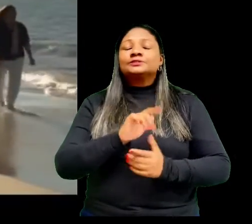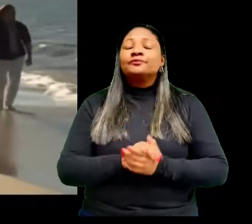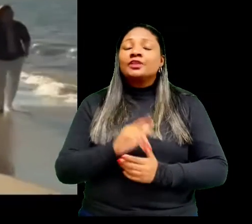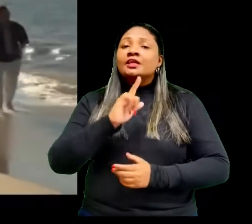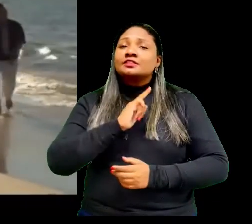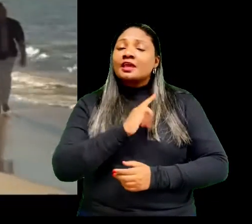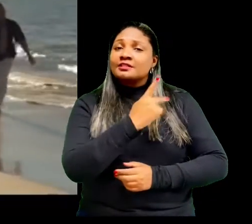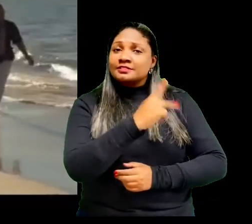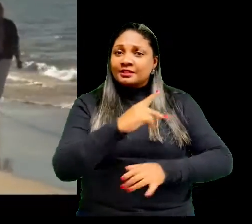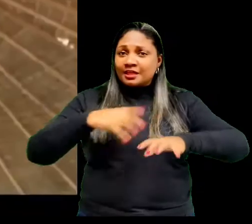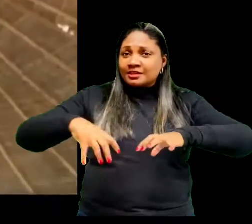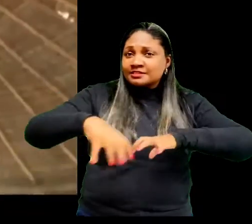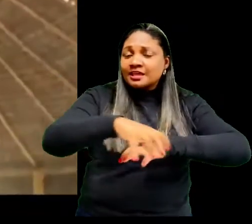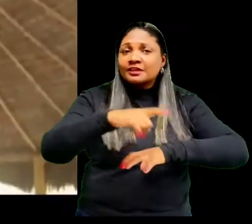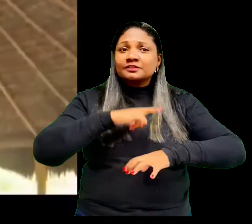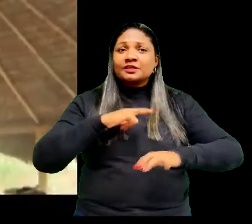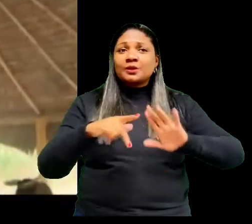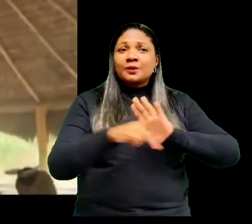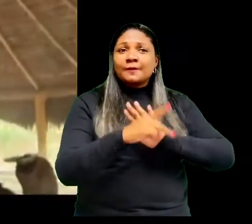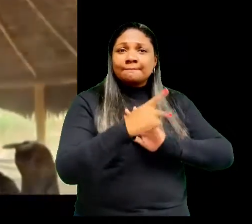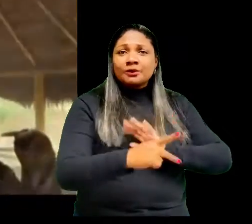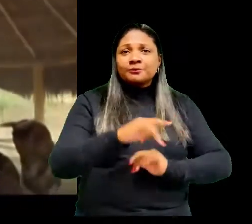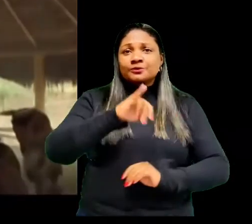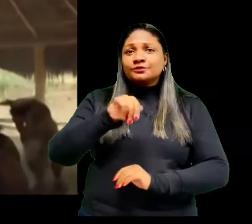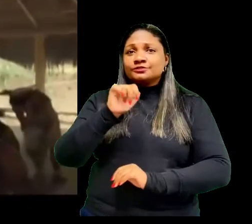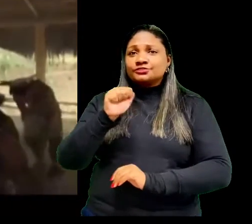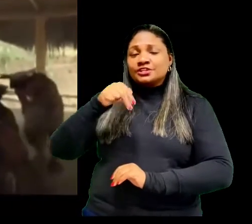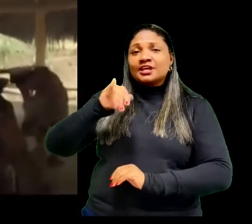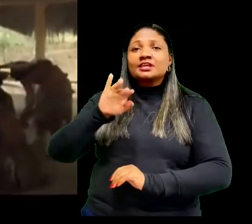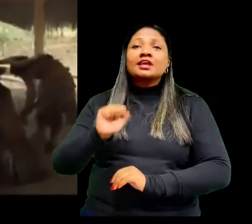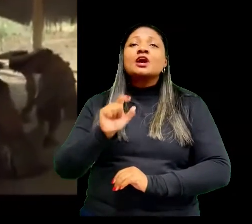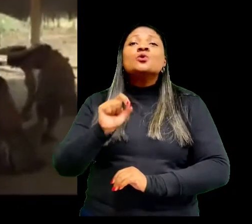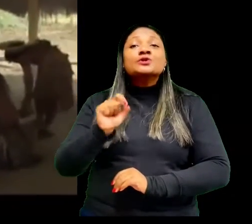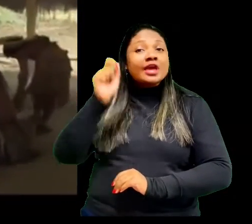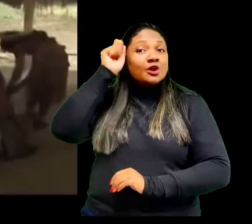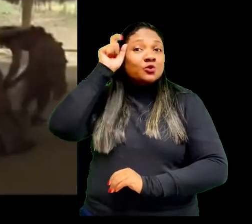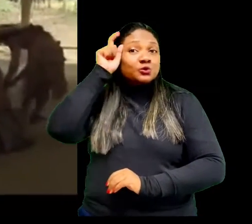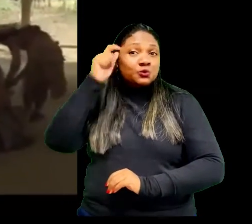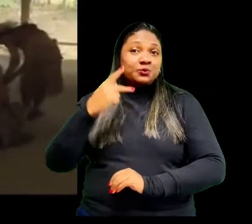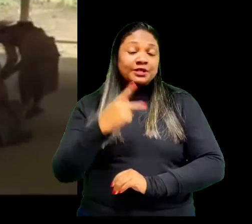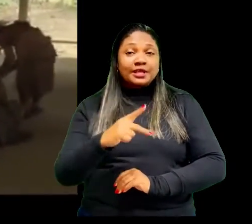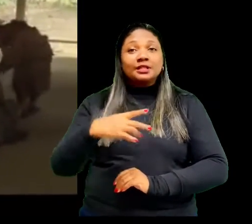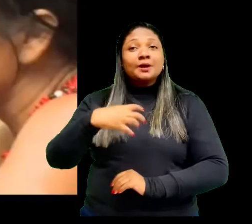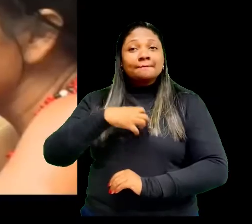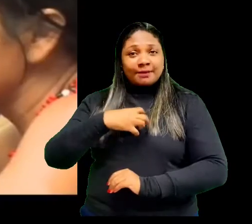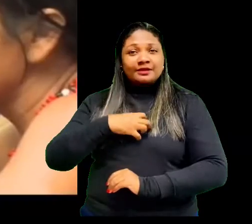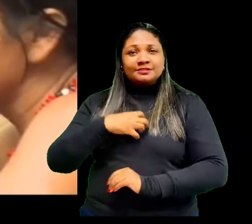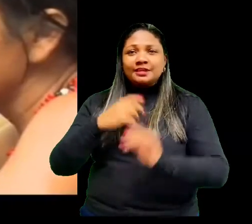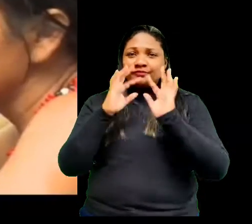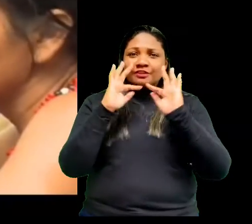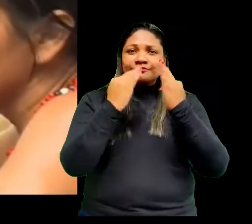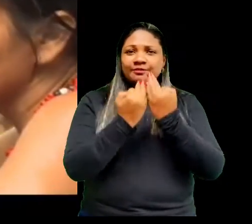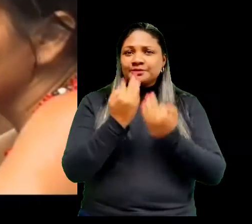Essa terra pataxó inclui a reserva da Jaqueira, um ponto de cultura da Bahia, onde cerca de